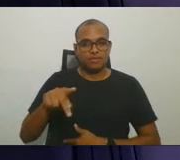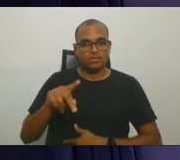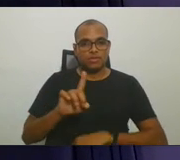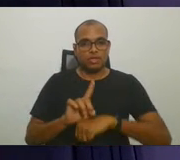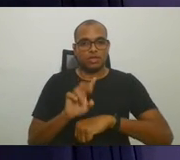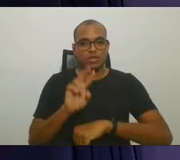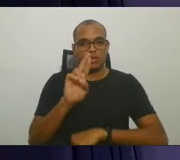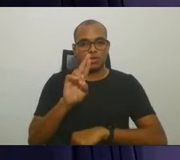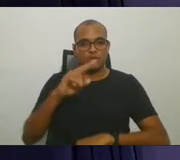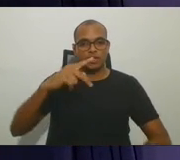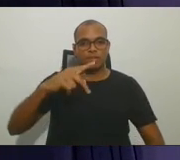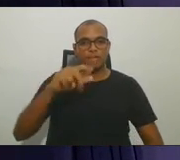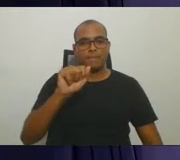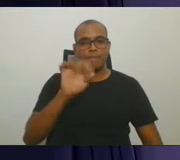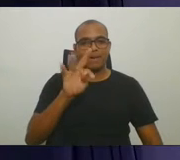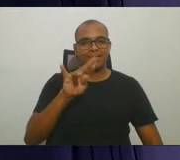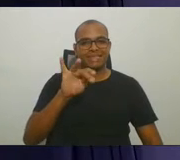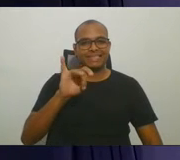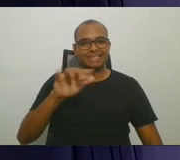de Aguiar Amaral.